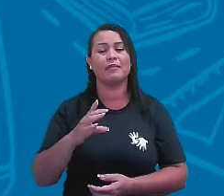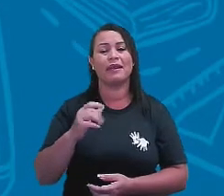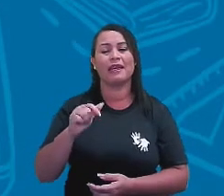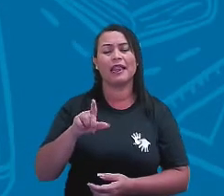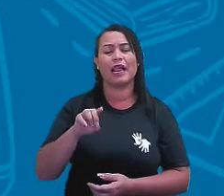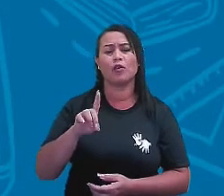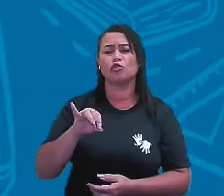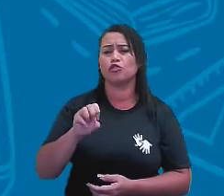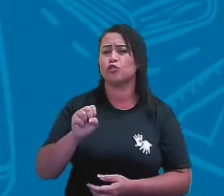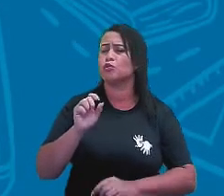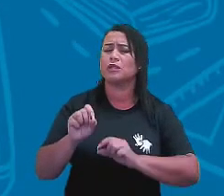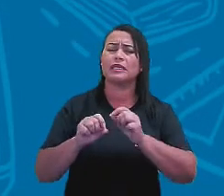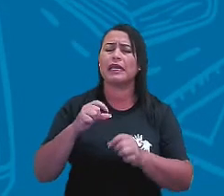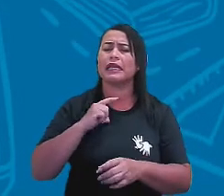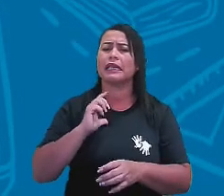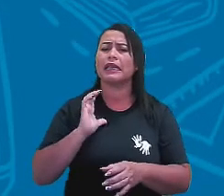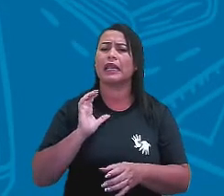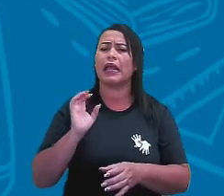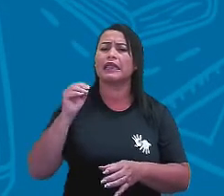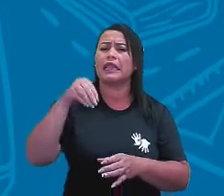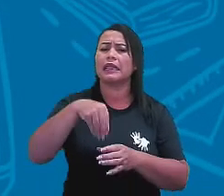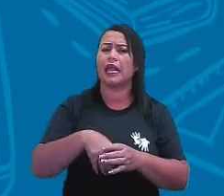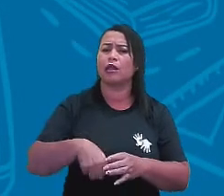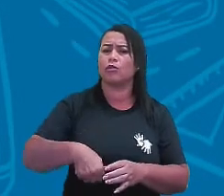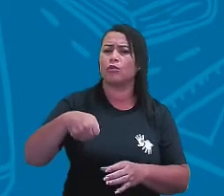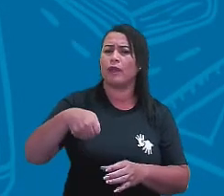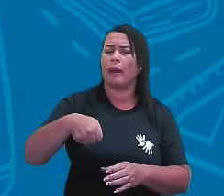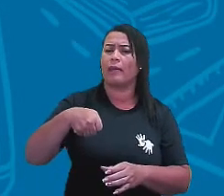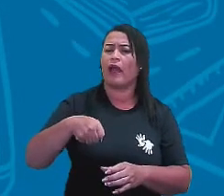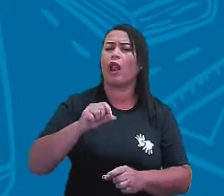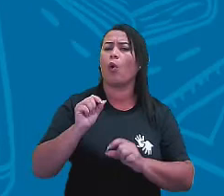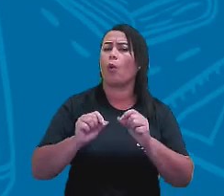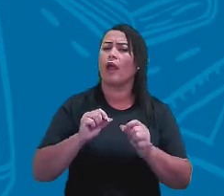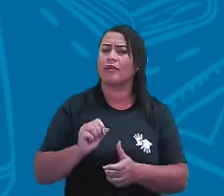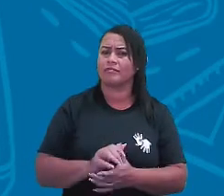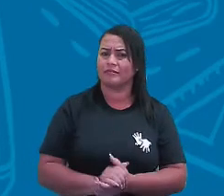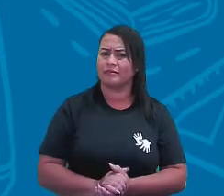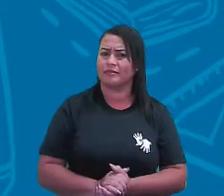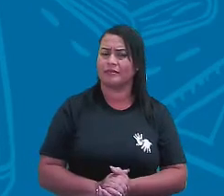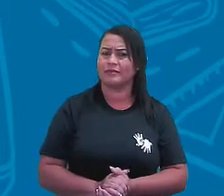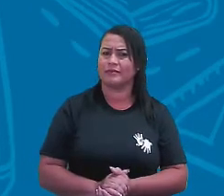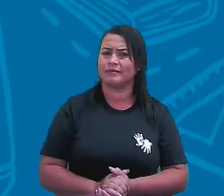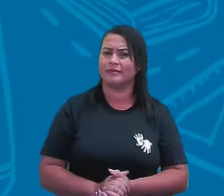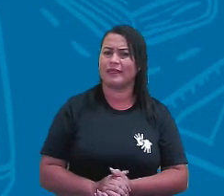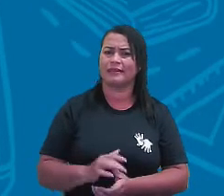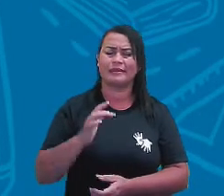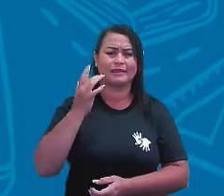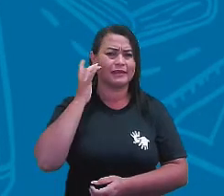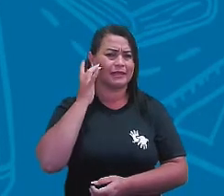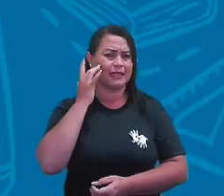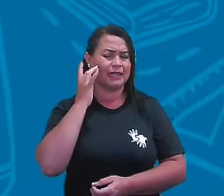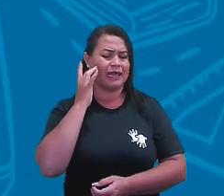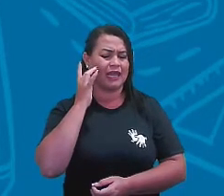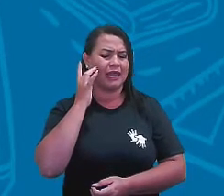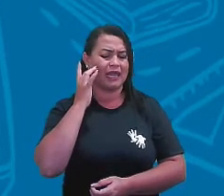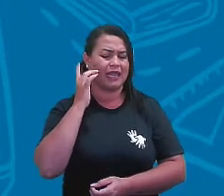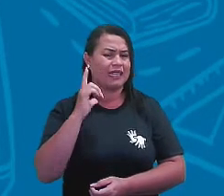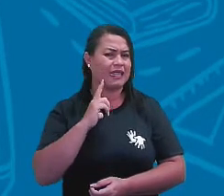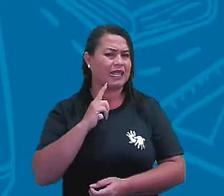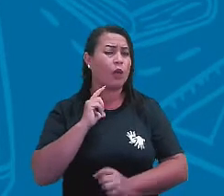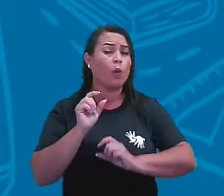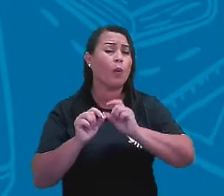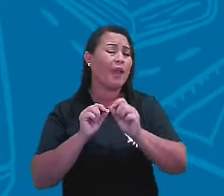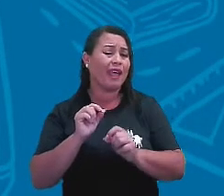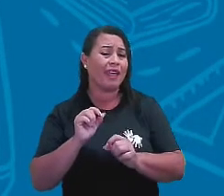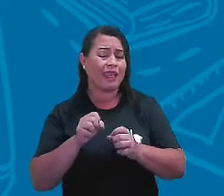O que é que cabe numa mala? O que será? Será que cabe o quê? Tem um bichinho aí